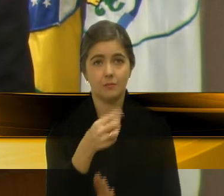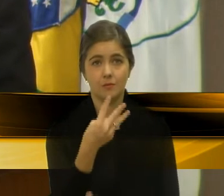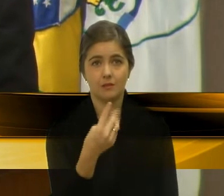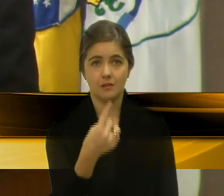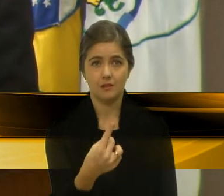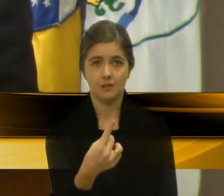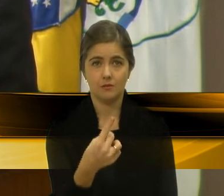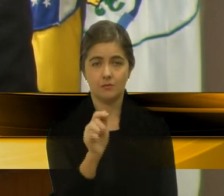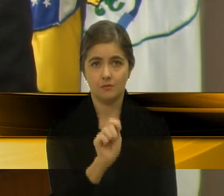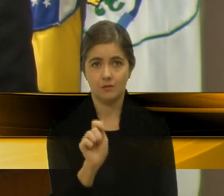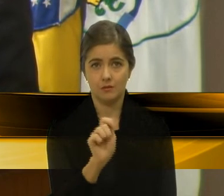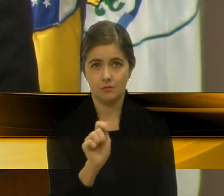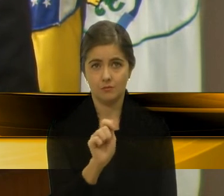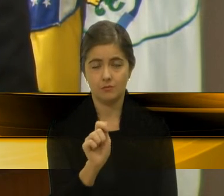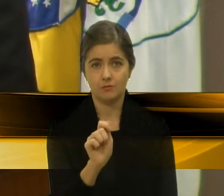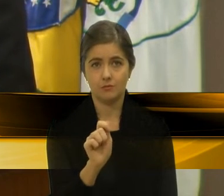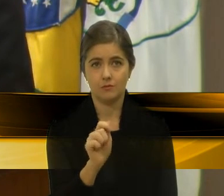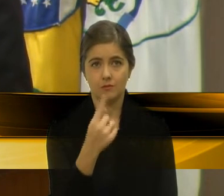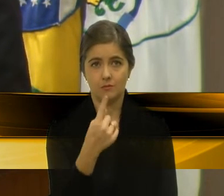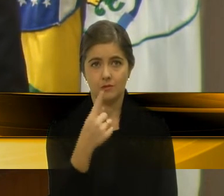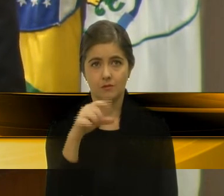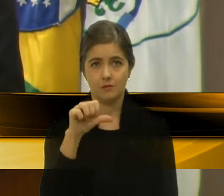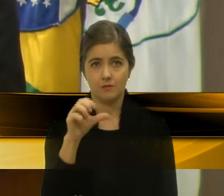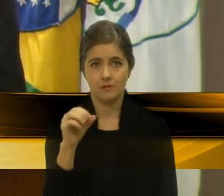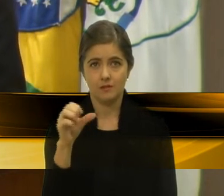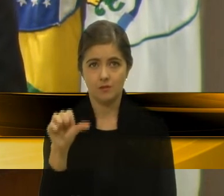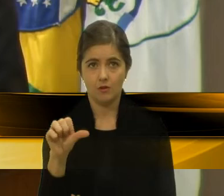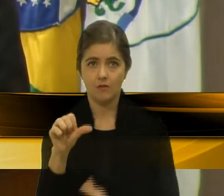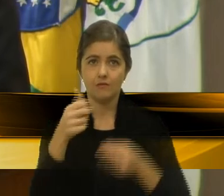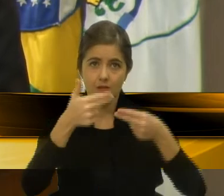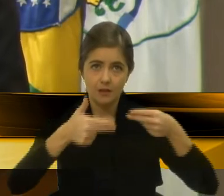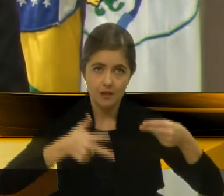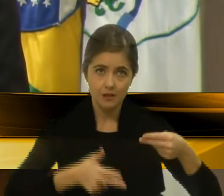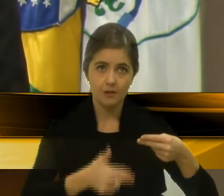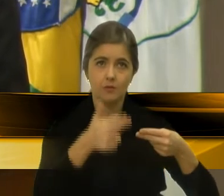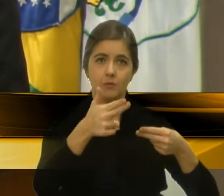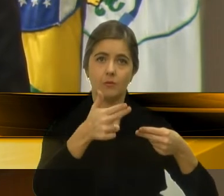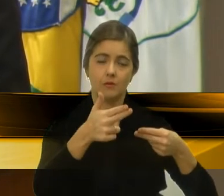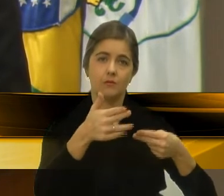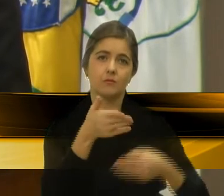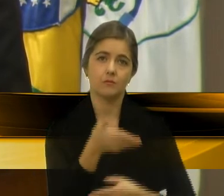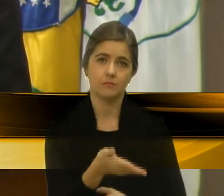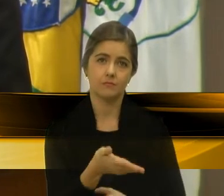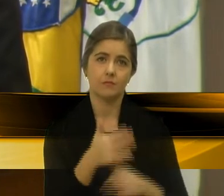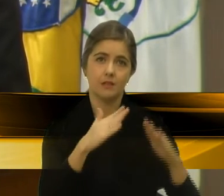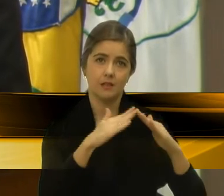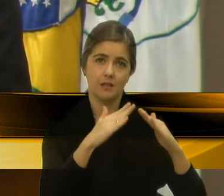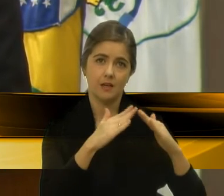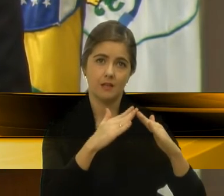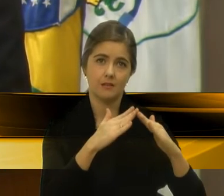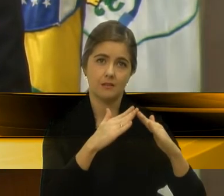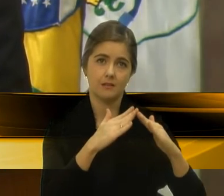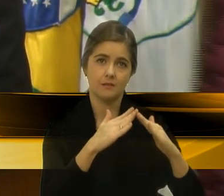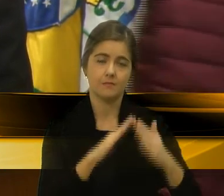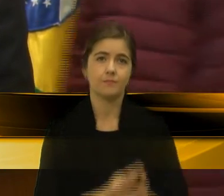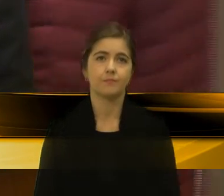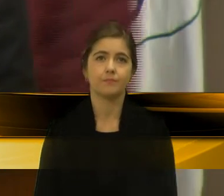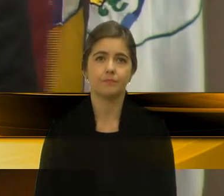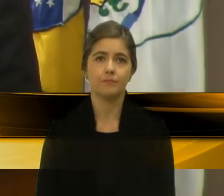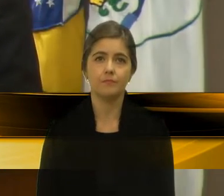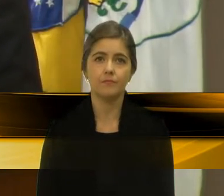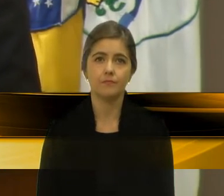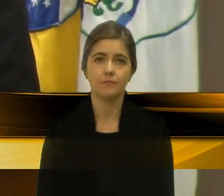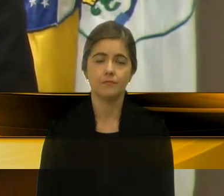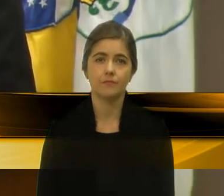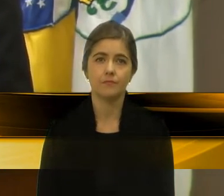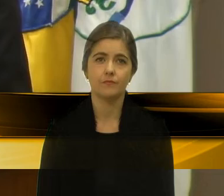de 1909, era aberto pelos monges o mosteiro da Santíssima Trindade, em Anaré.